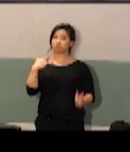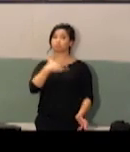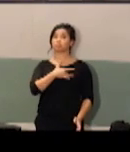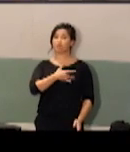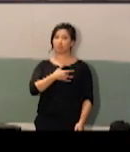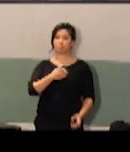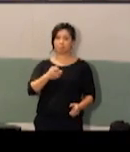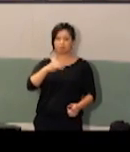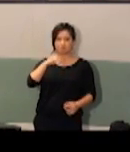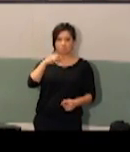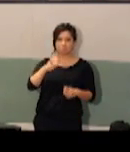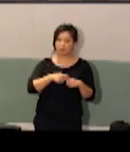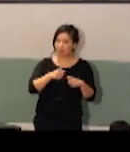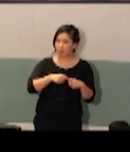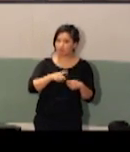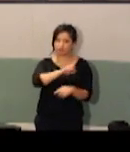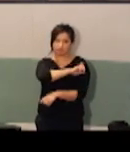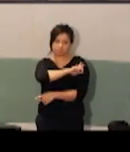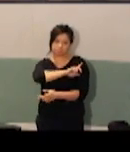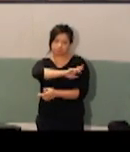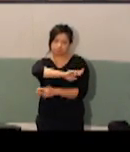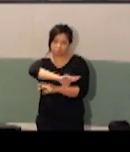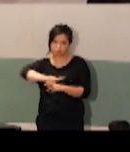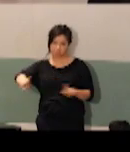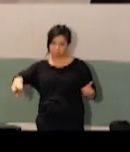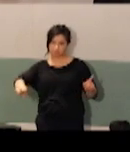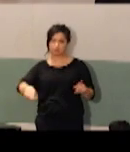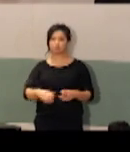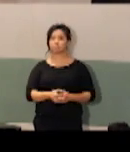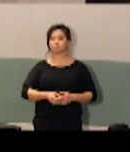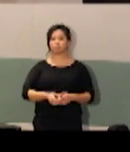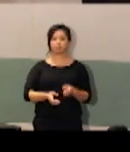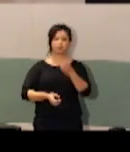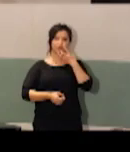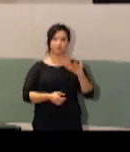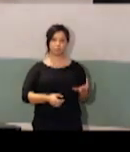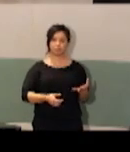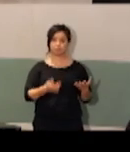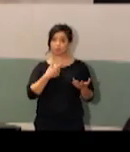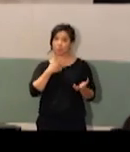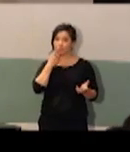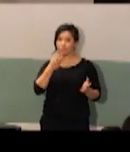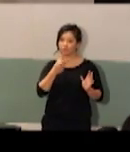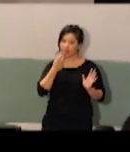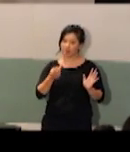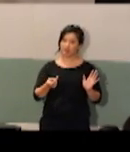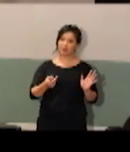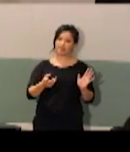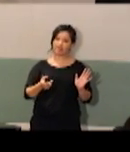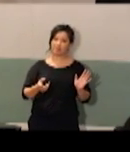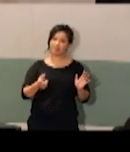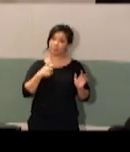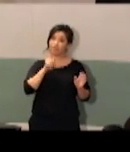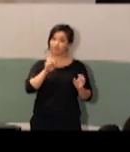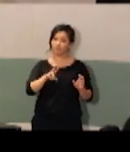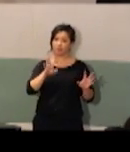Olha, eu não vou cometer a irresponsabilidade de dizer que eu vou ser secretário de saúde e que vou resolver os problemas da saúde em